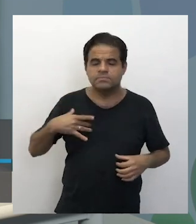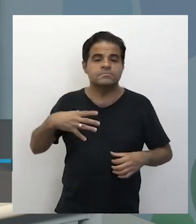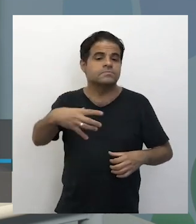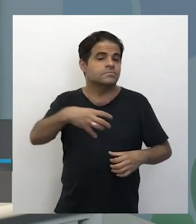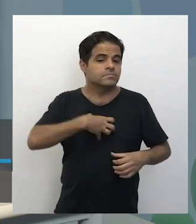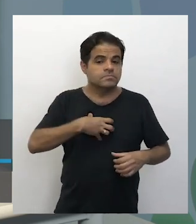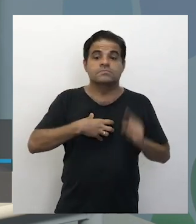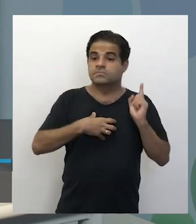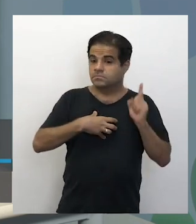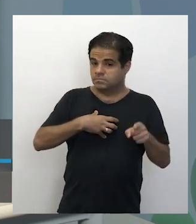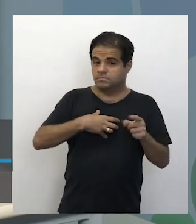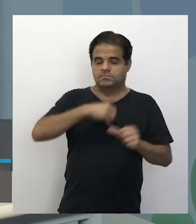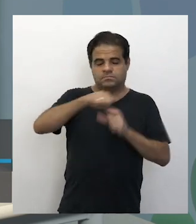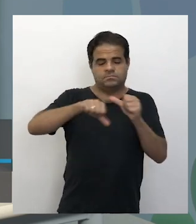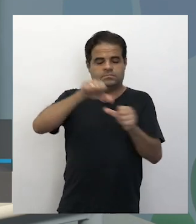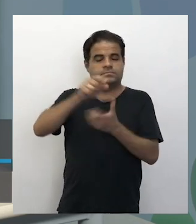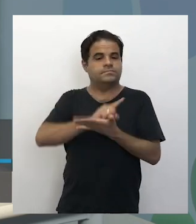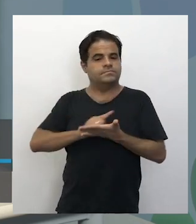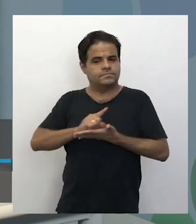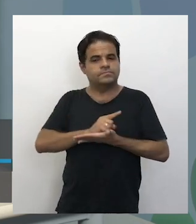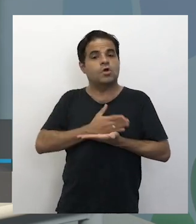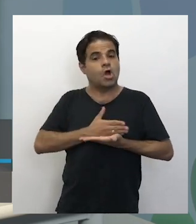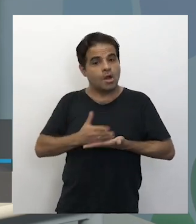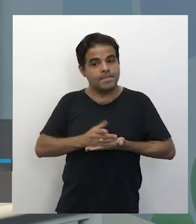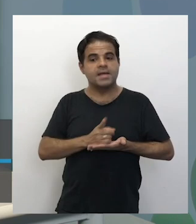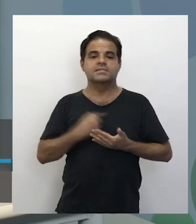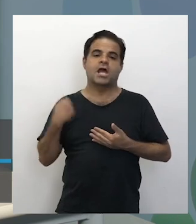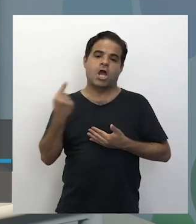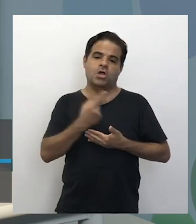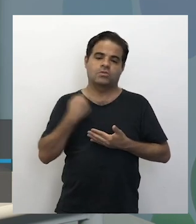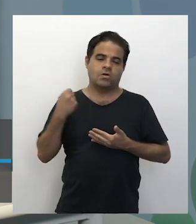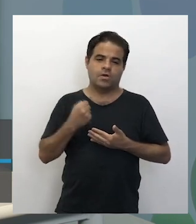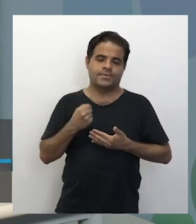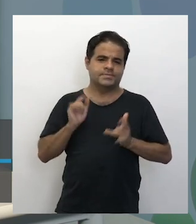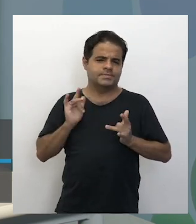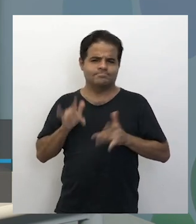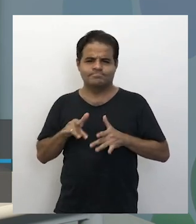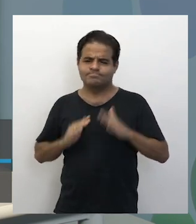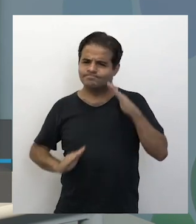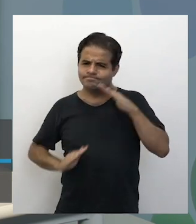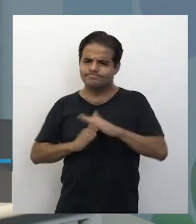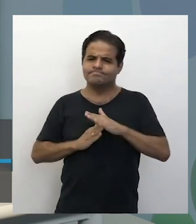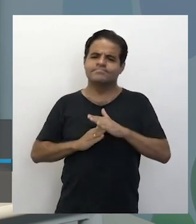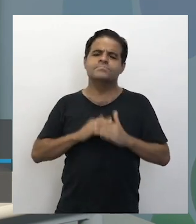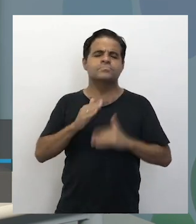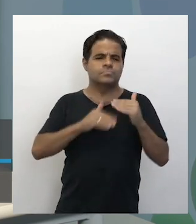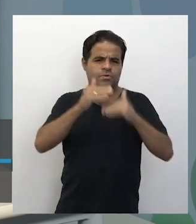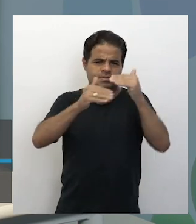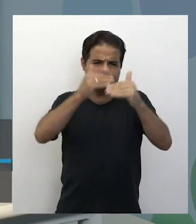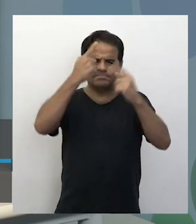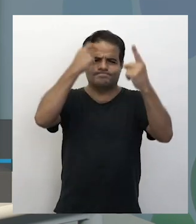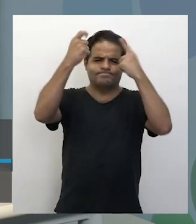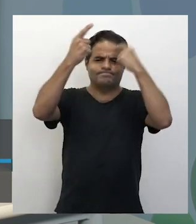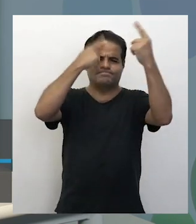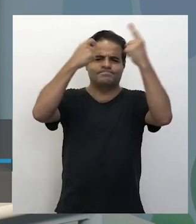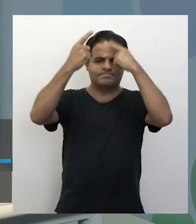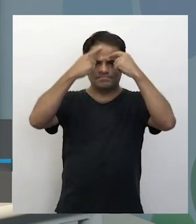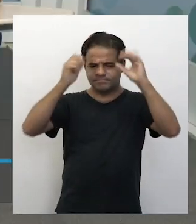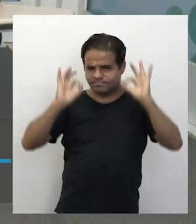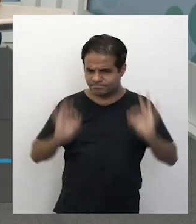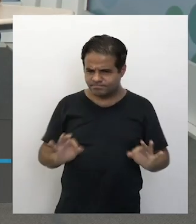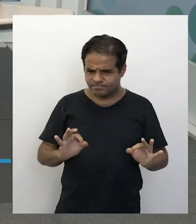essa transformação digital comece na gente, não deixando limitar o nosso processo de criação.